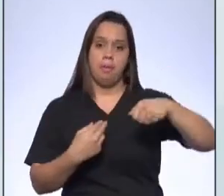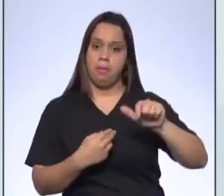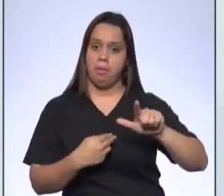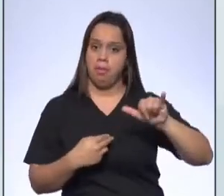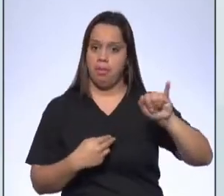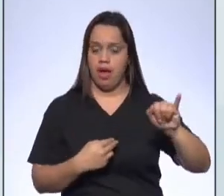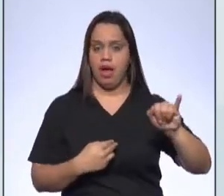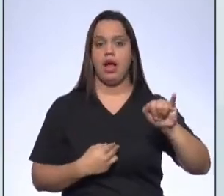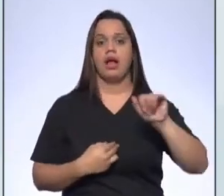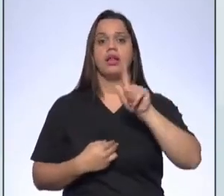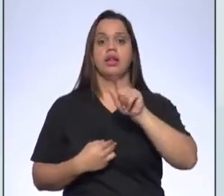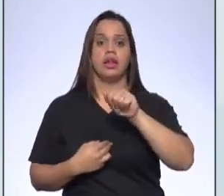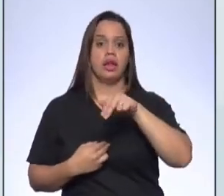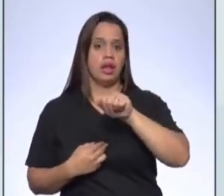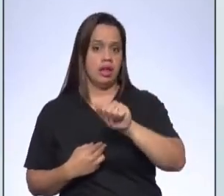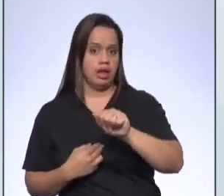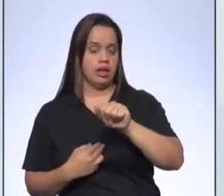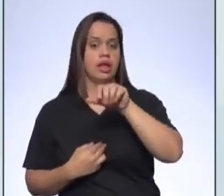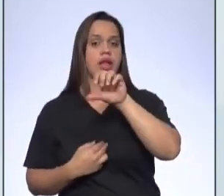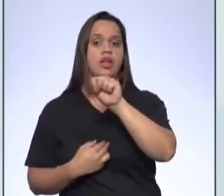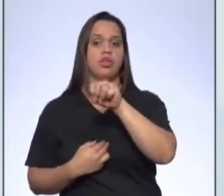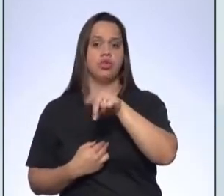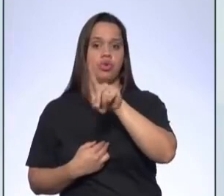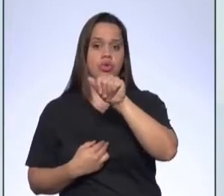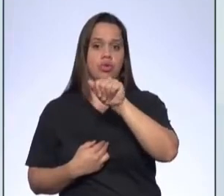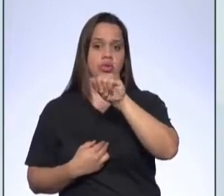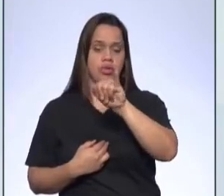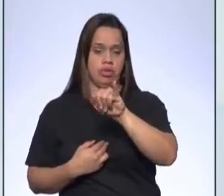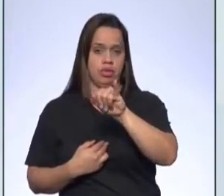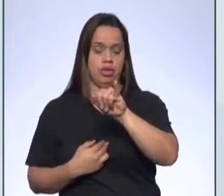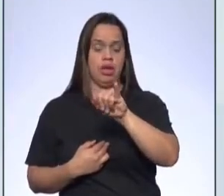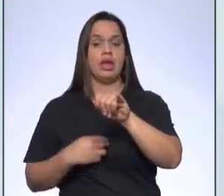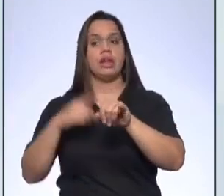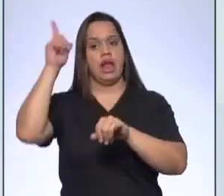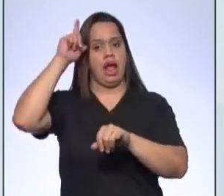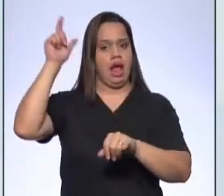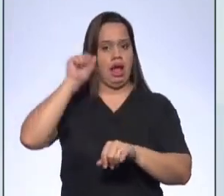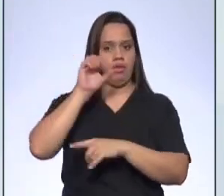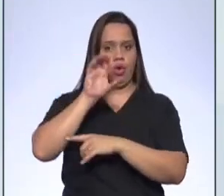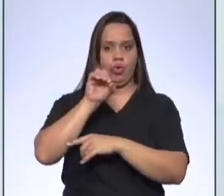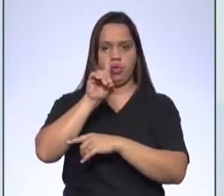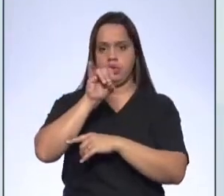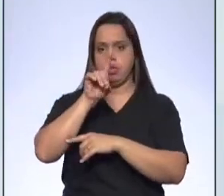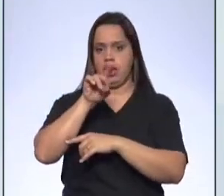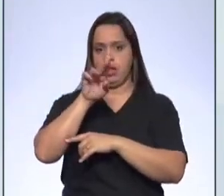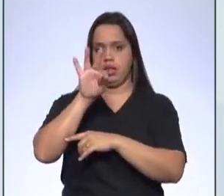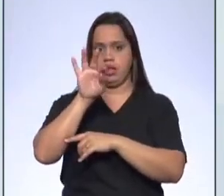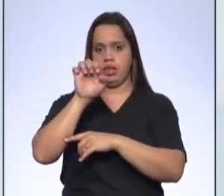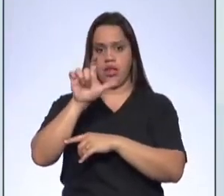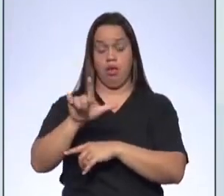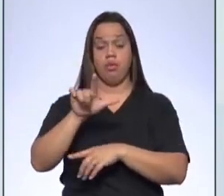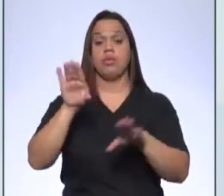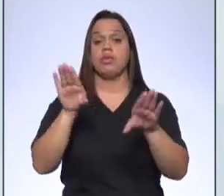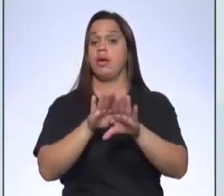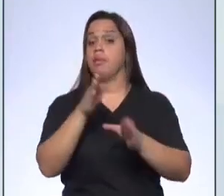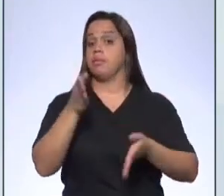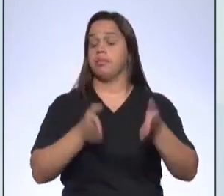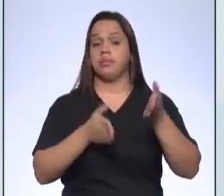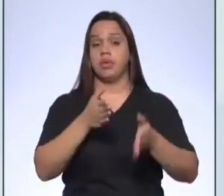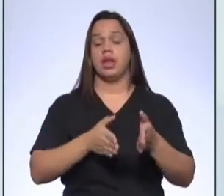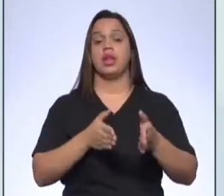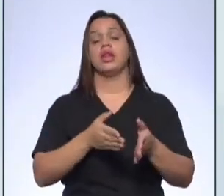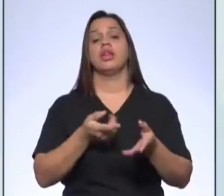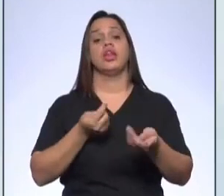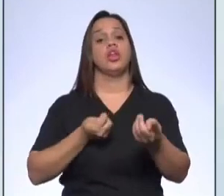e Songhai, na África Ocidental. Também nesse período, o comércio de mercadorias